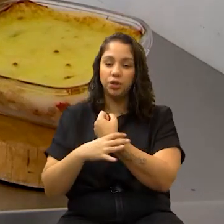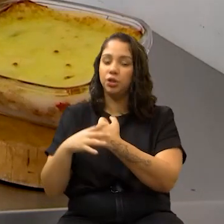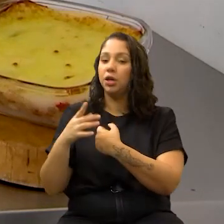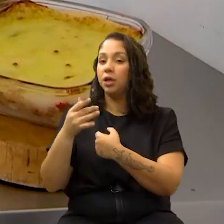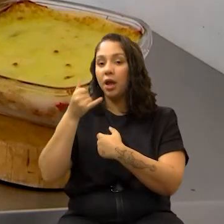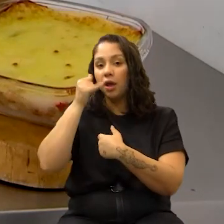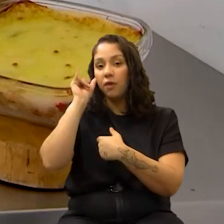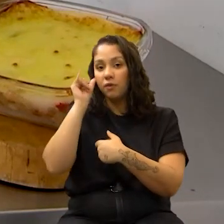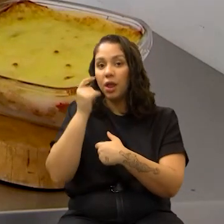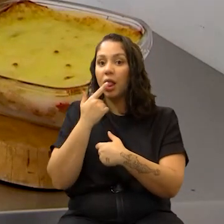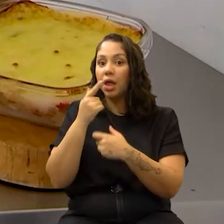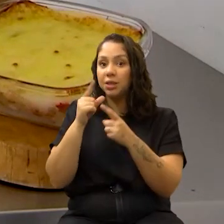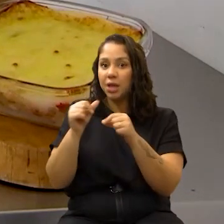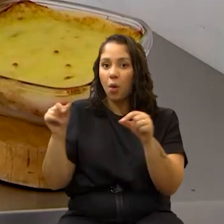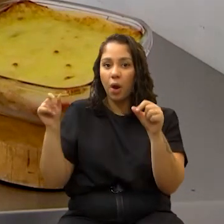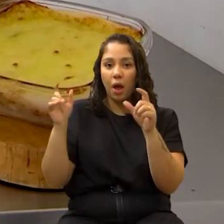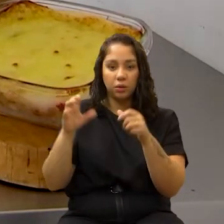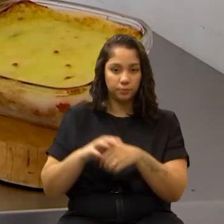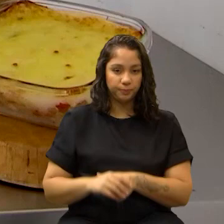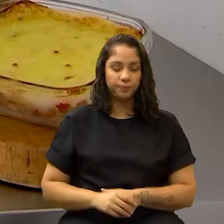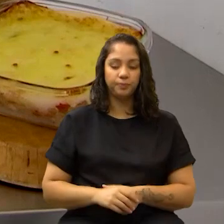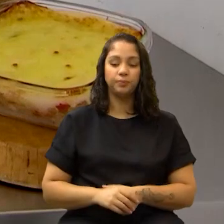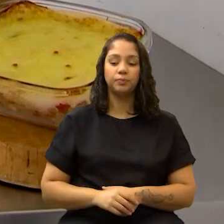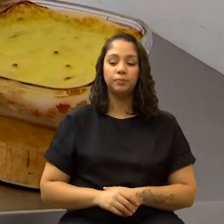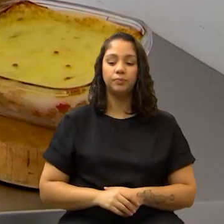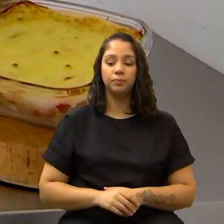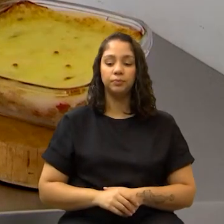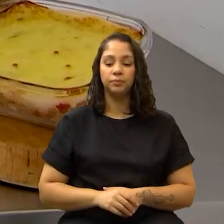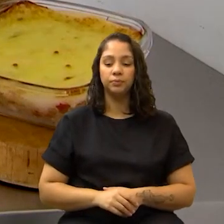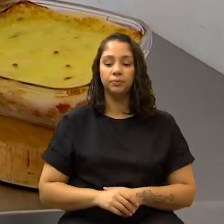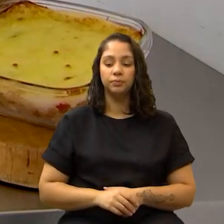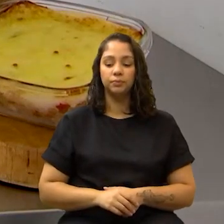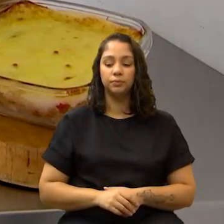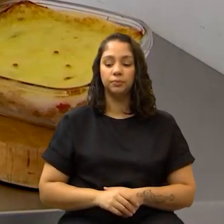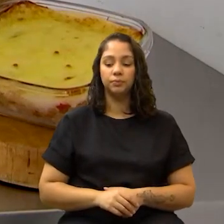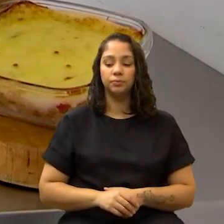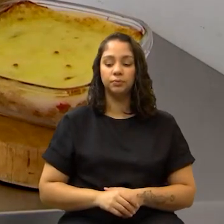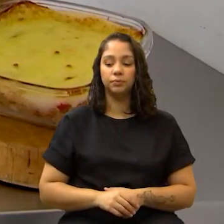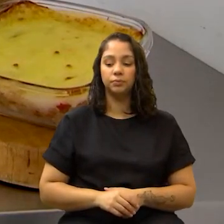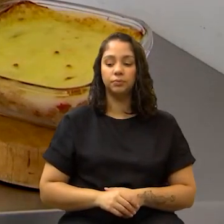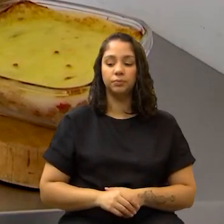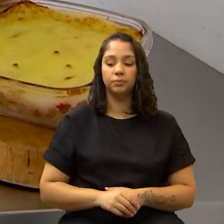outro, assim você garante que não vai ficar salgado o prato. Tá.